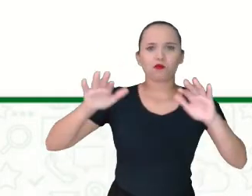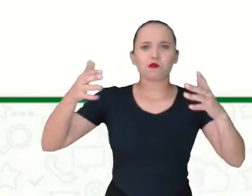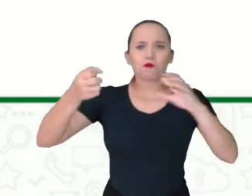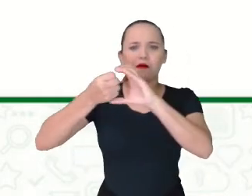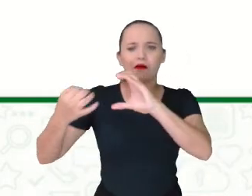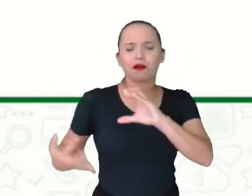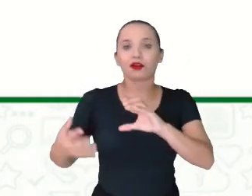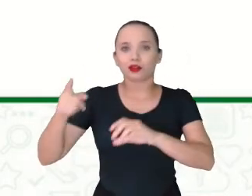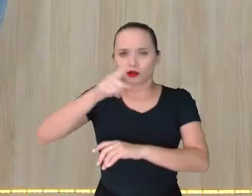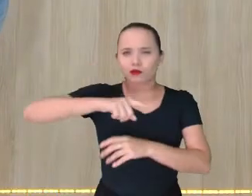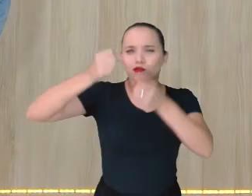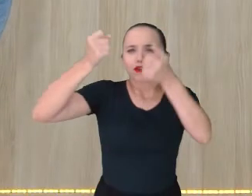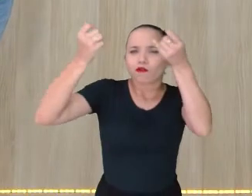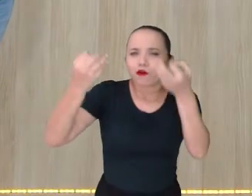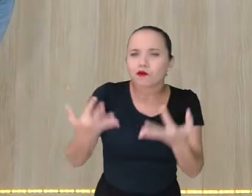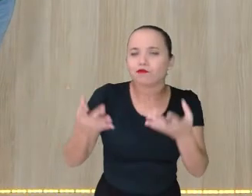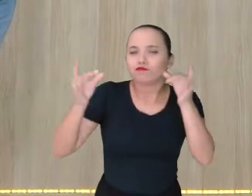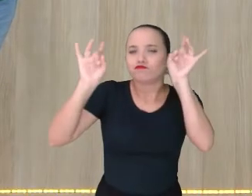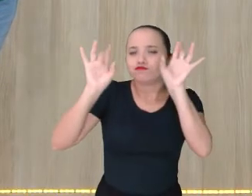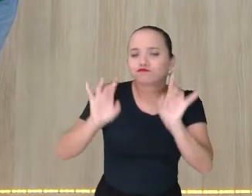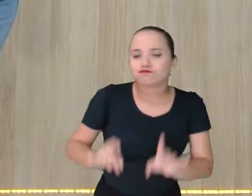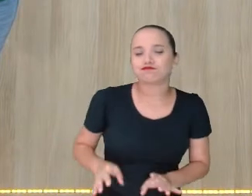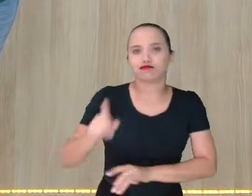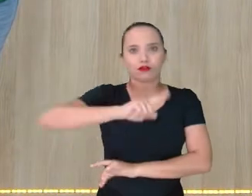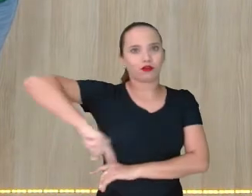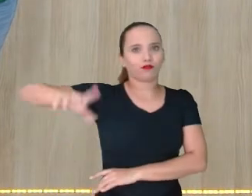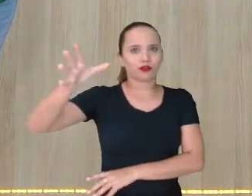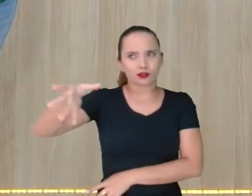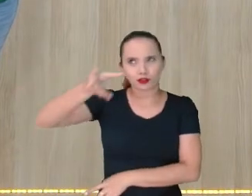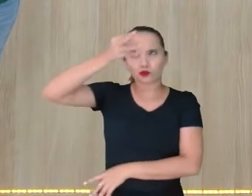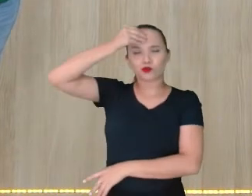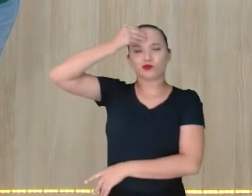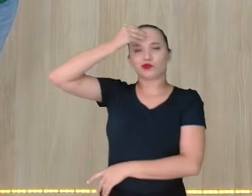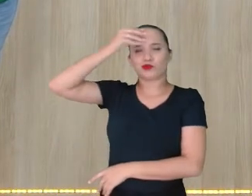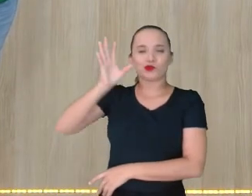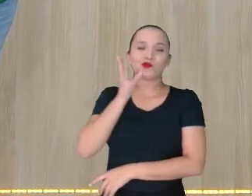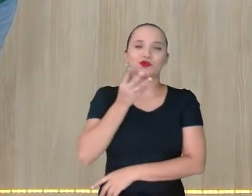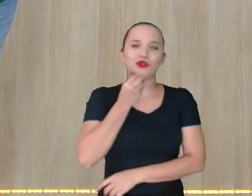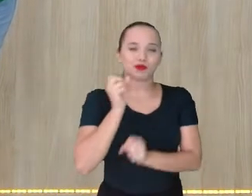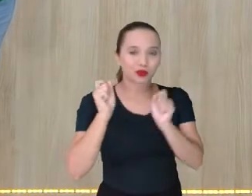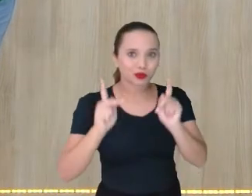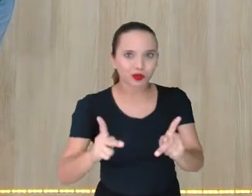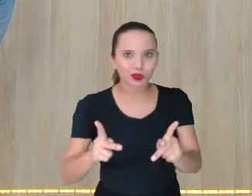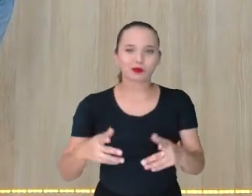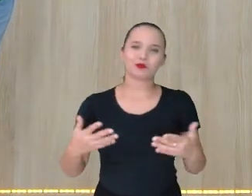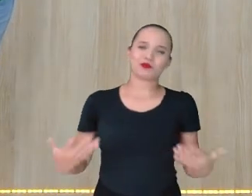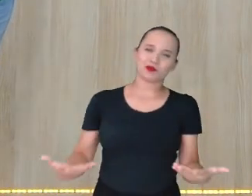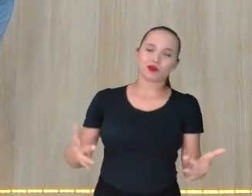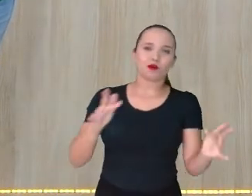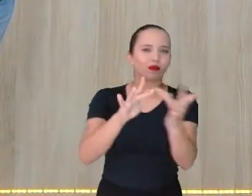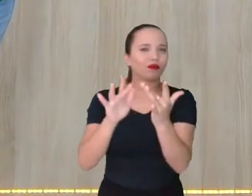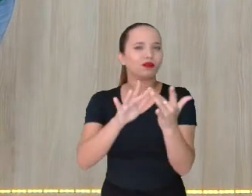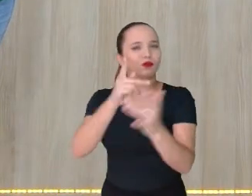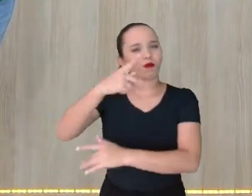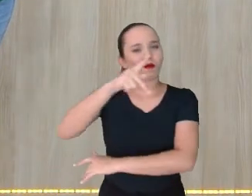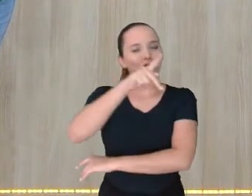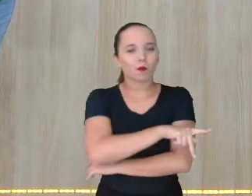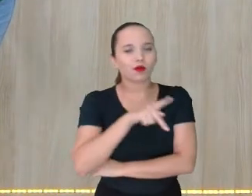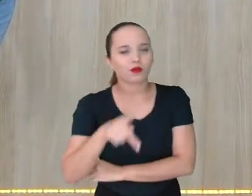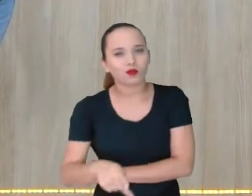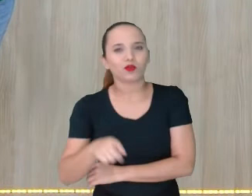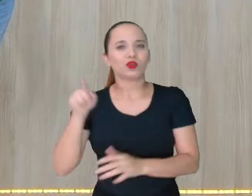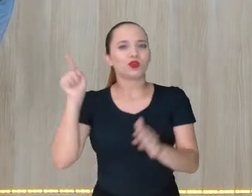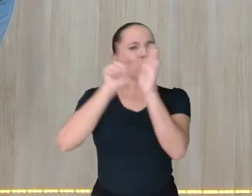características? Descrevam essas características para vocês fixarem isso aí direitinho, tá certo? Entre em contato com o seu professor, gente,